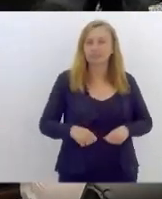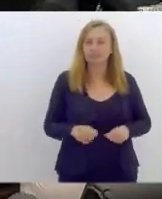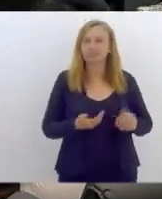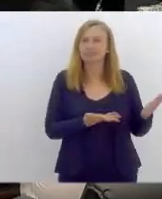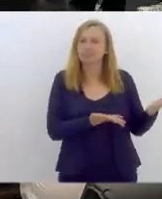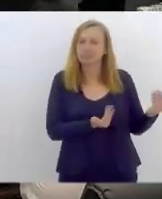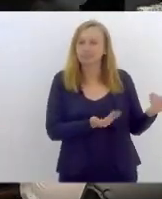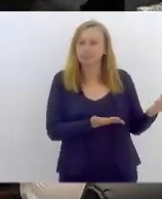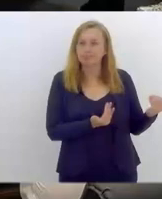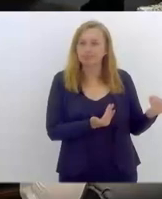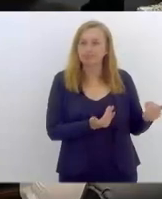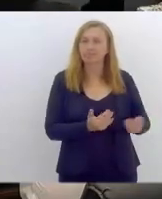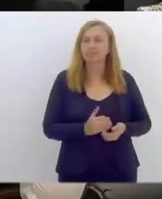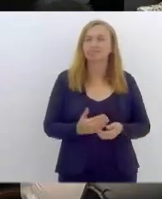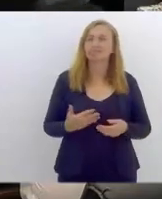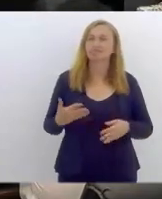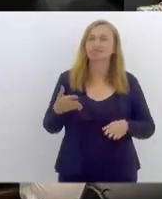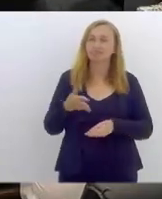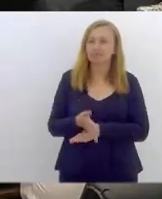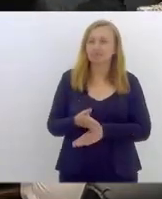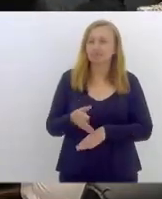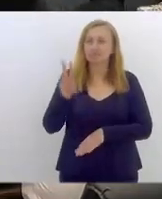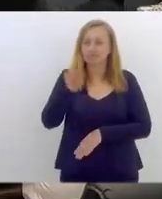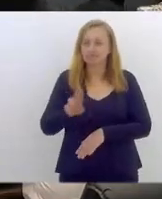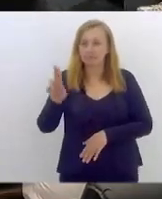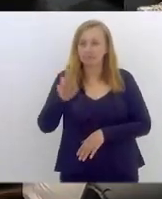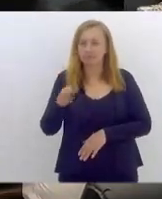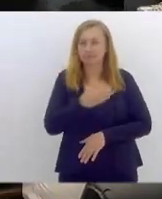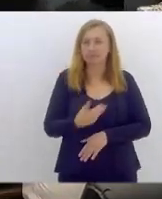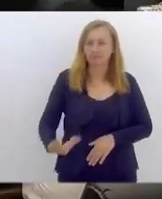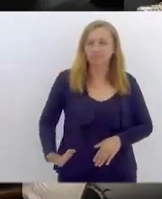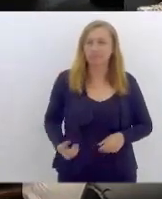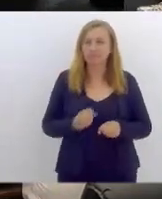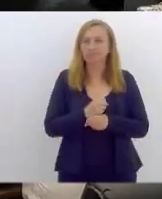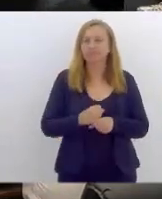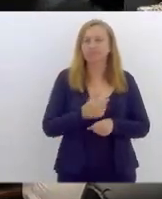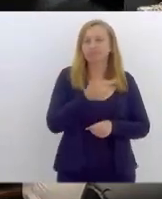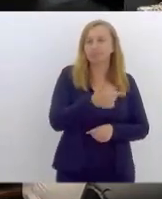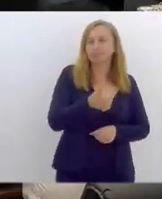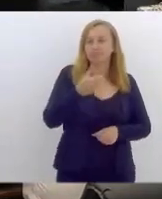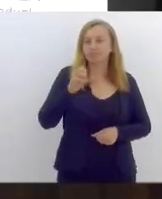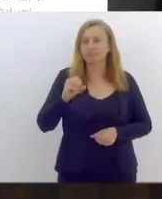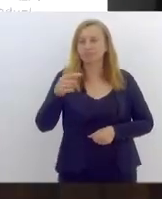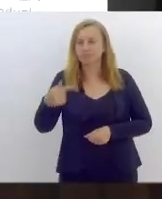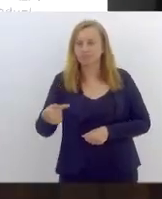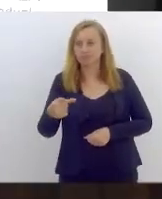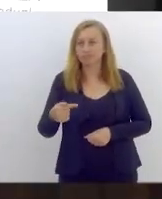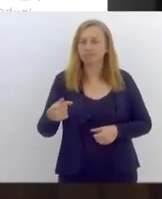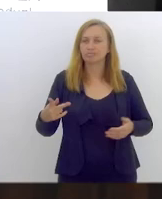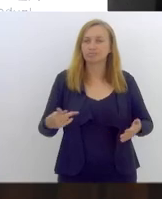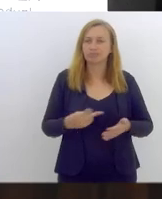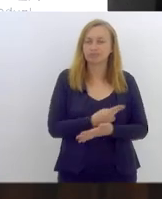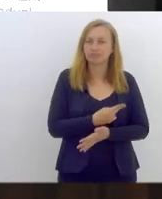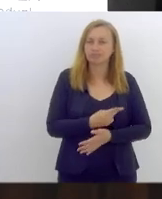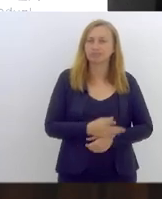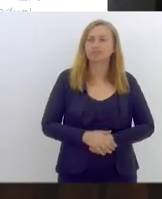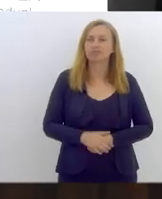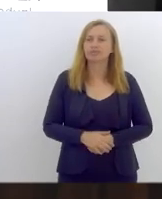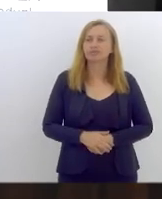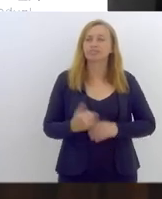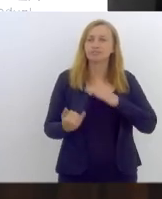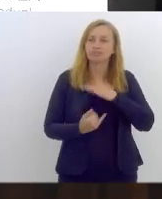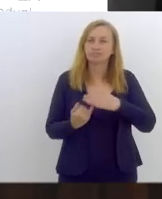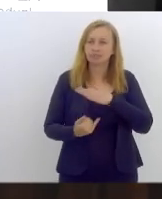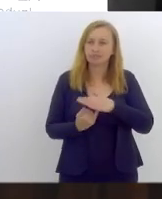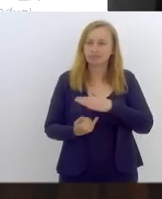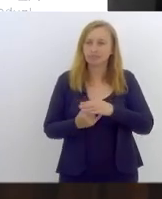jovens maranhenses ingressassem nas universidades públicas. No ano de 2007, ocorreu a formalização da instituição,